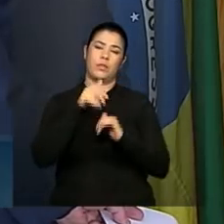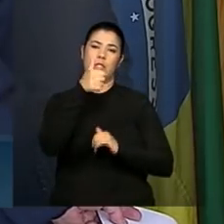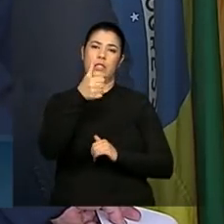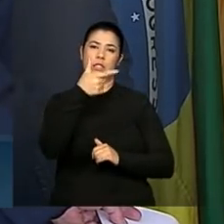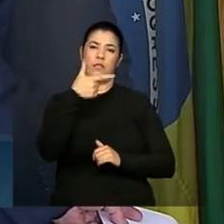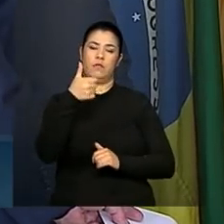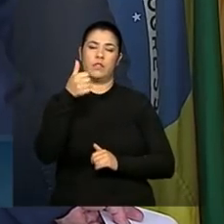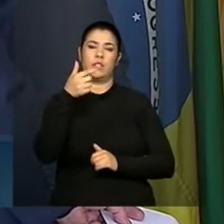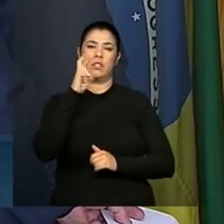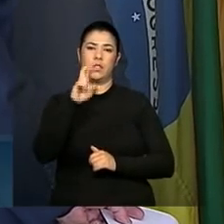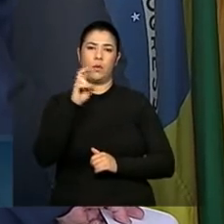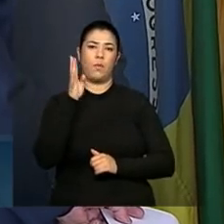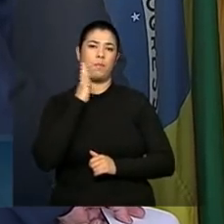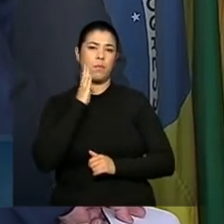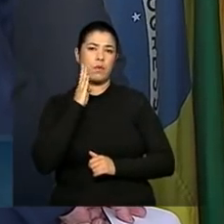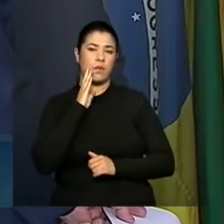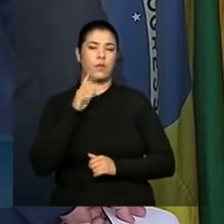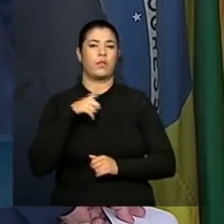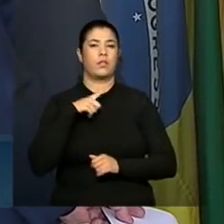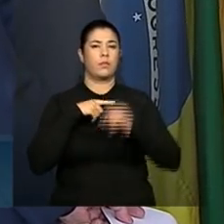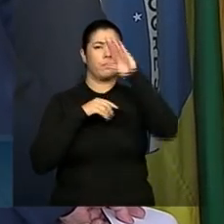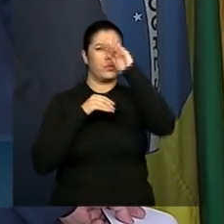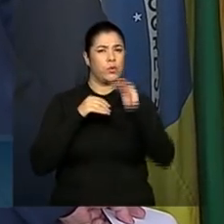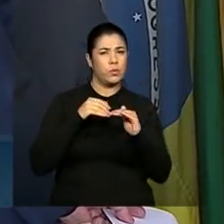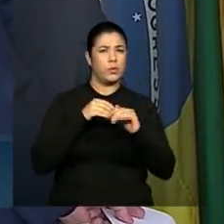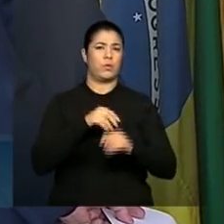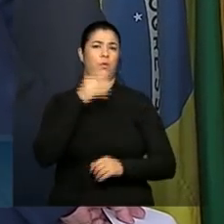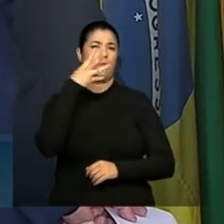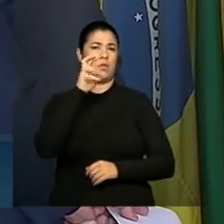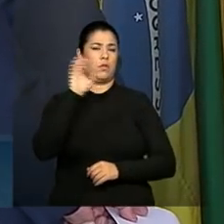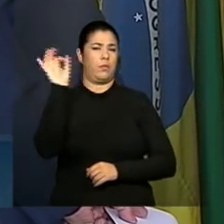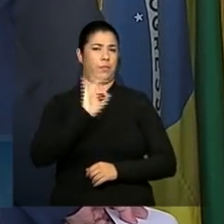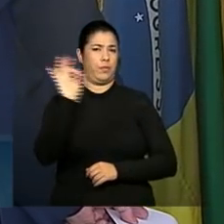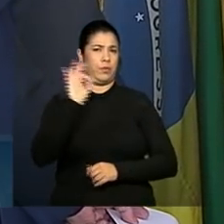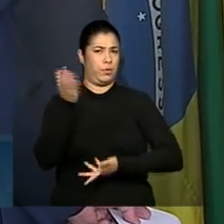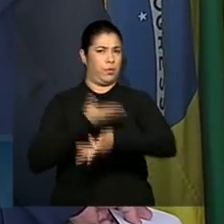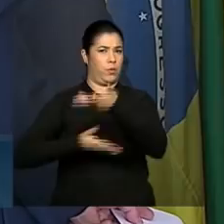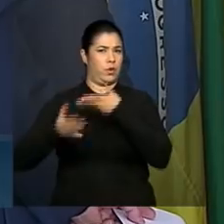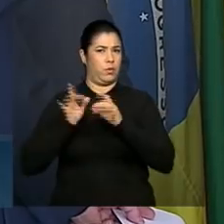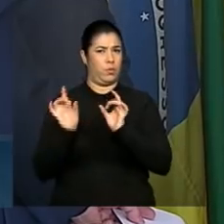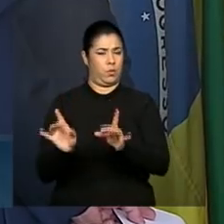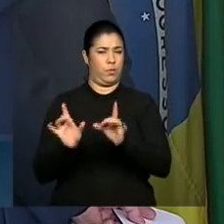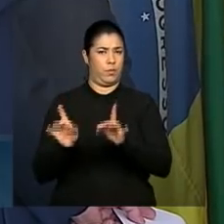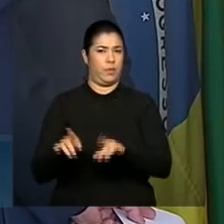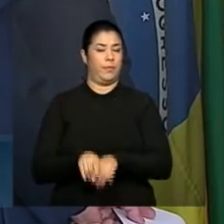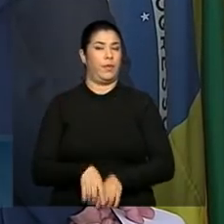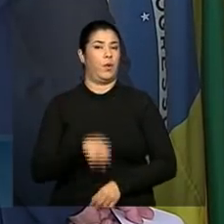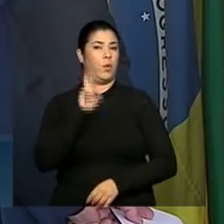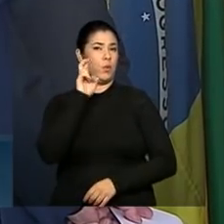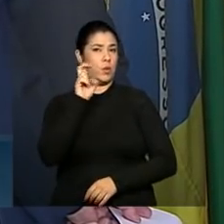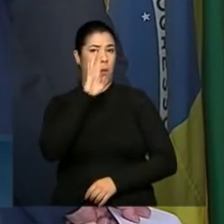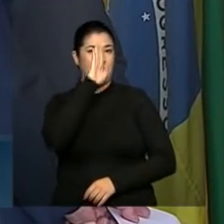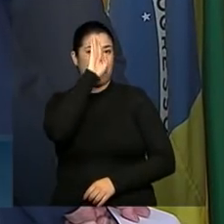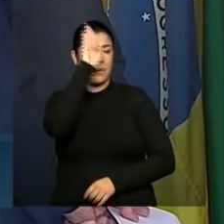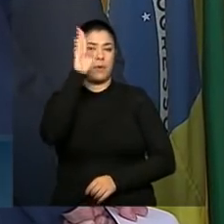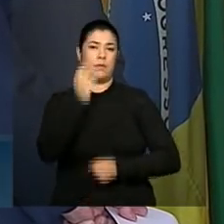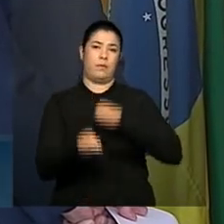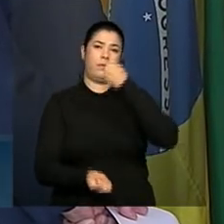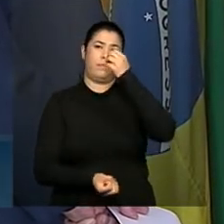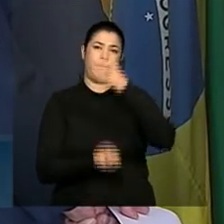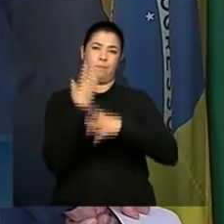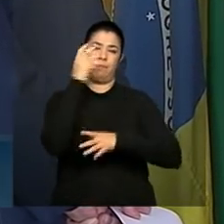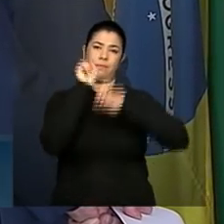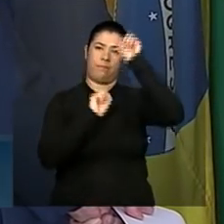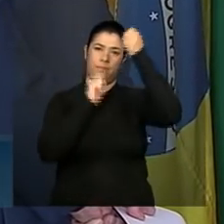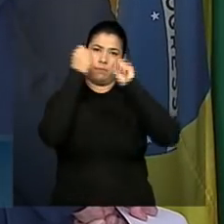de dólares, uma redução de aproximadamente 40%. Os 5 principais produtos da